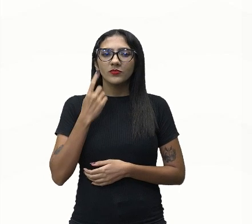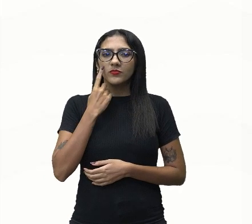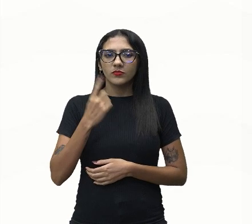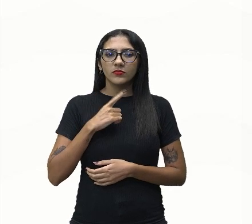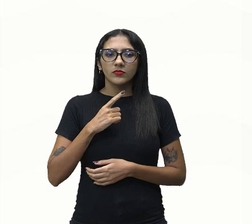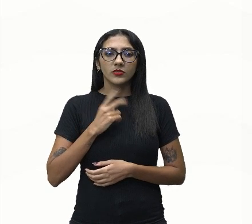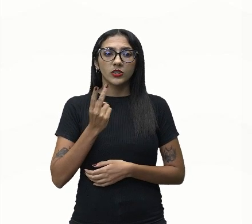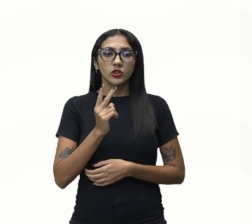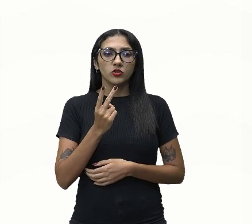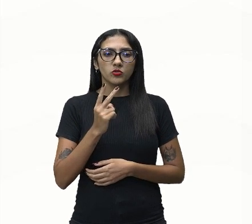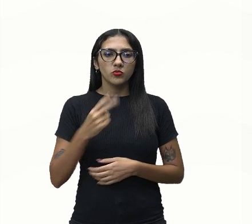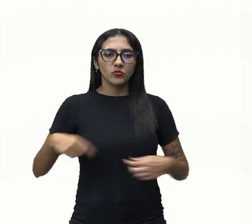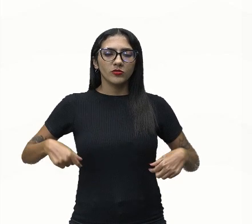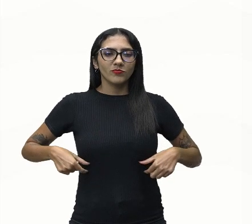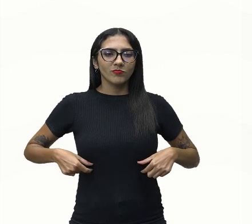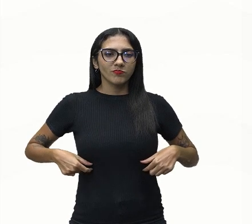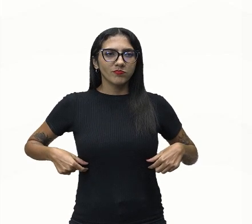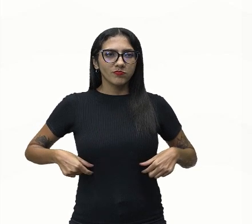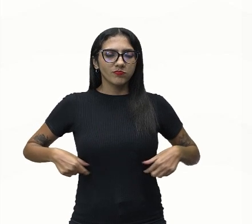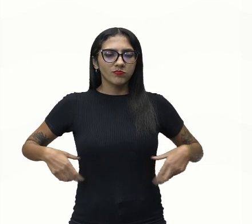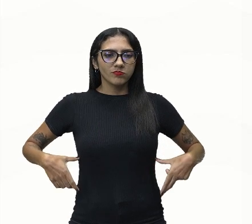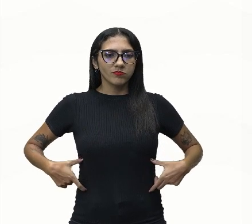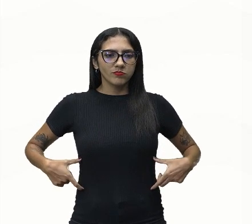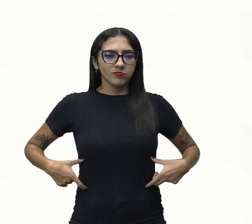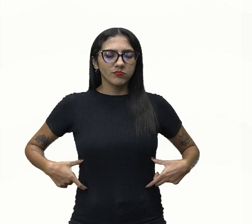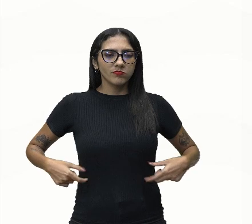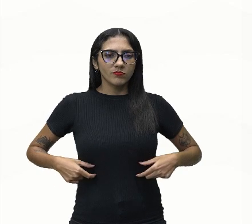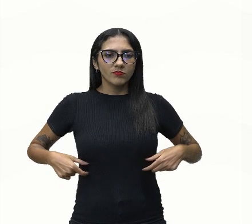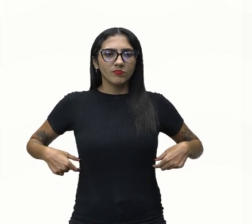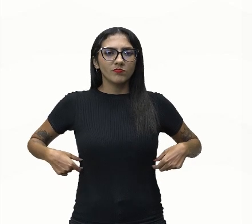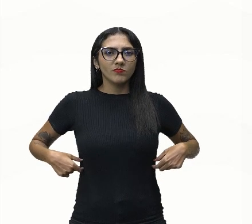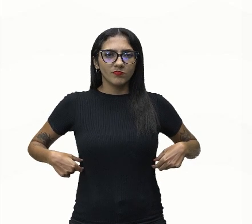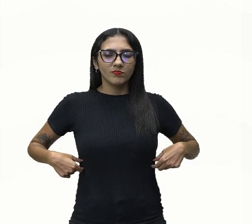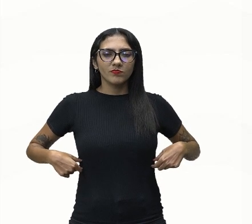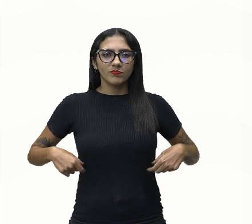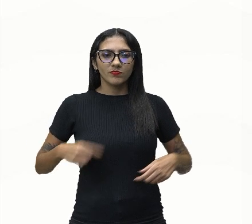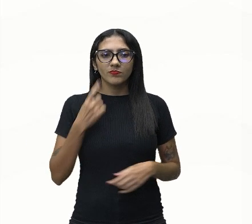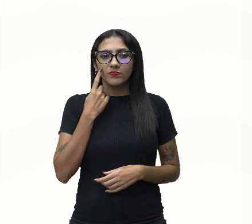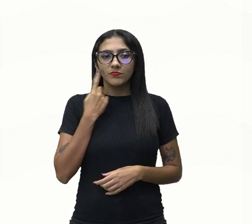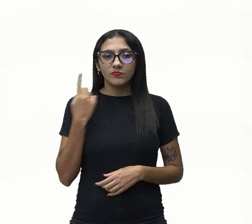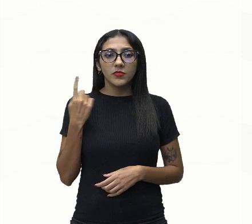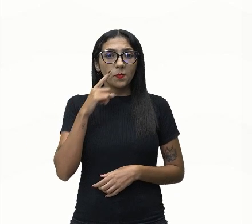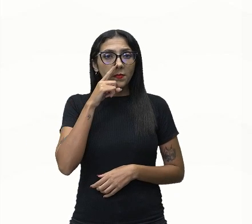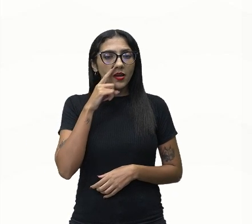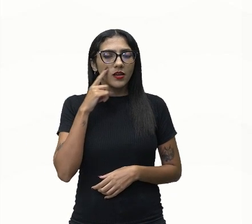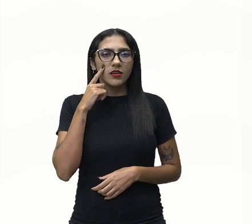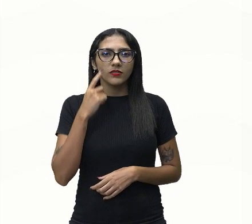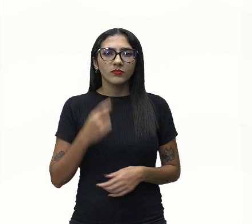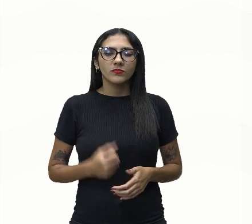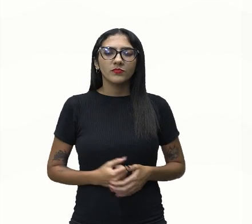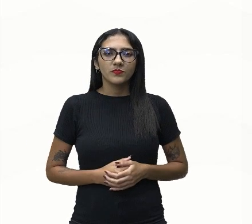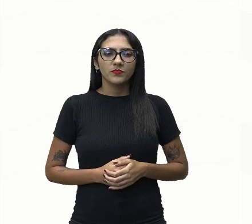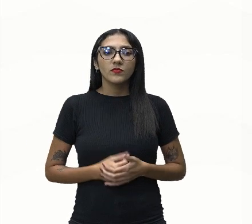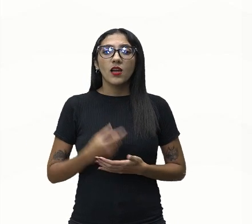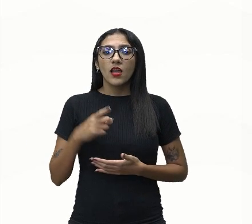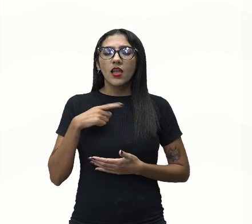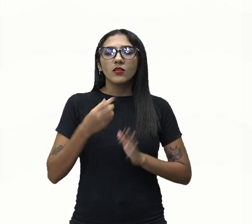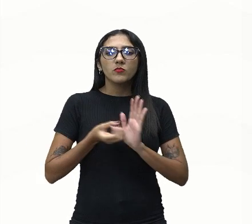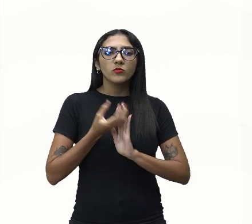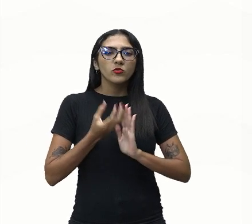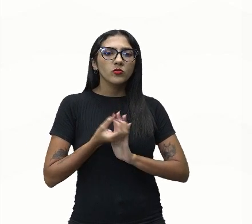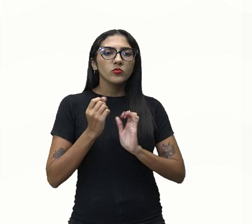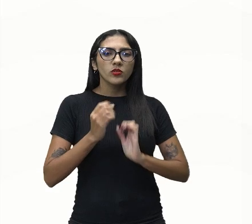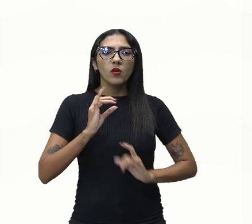duas que eu estou apontando aqui para vocês, que ficam logo acima dos rins. E aí, elas produzem um